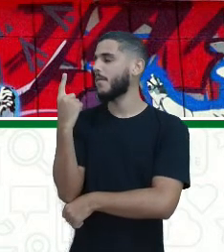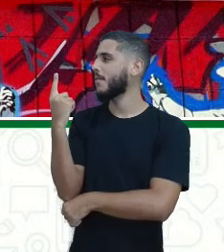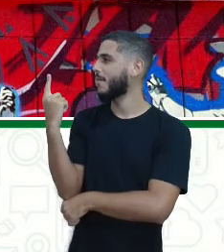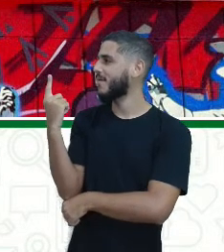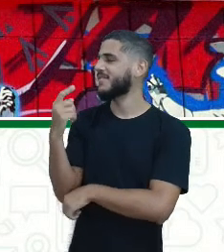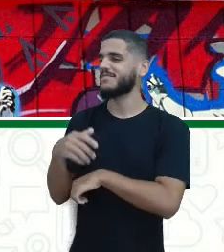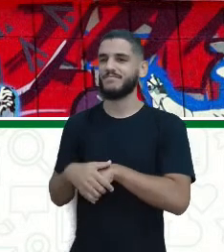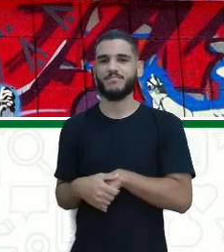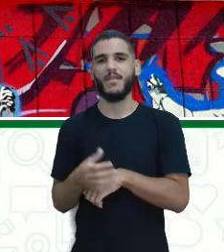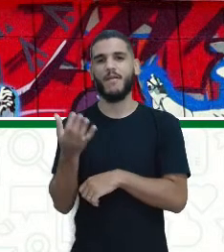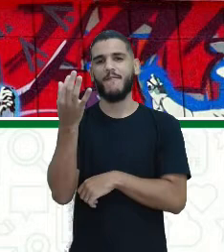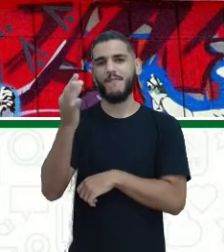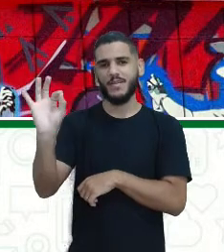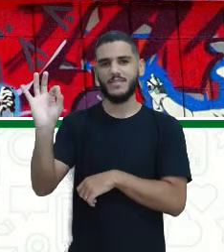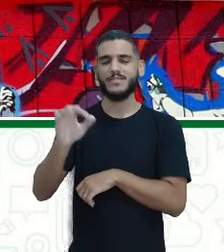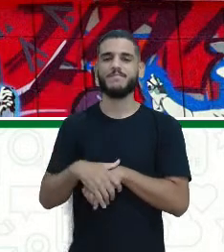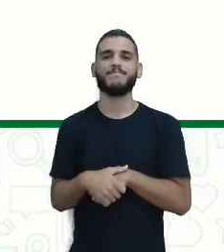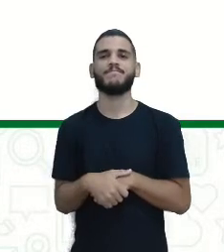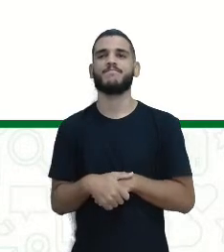da França.